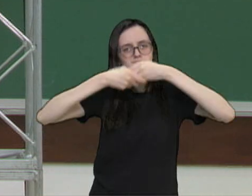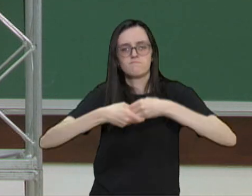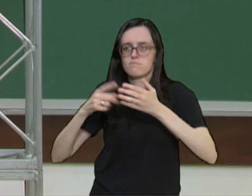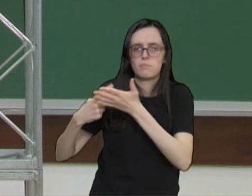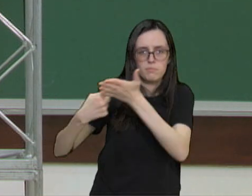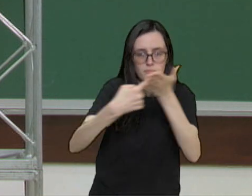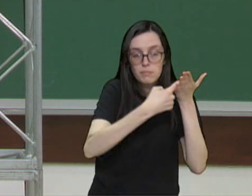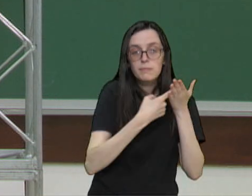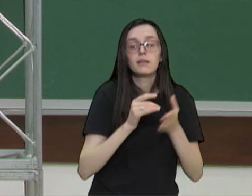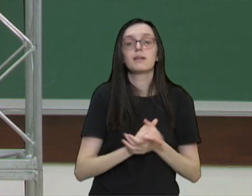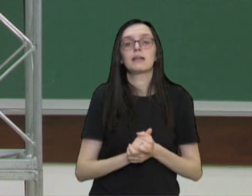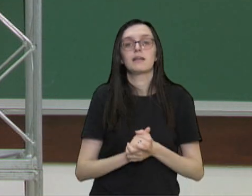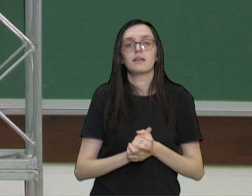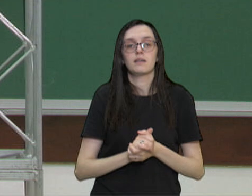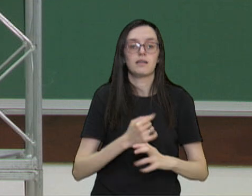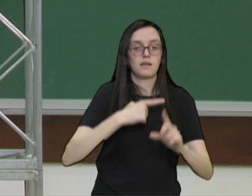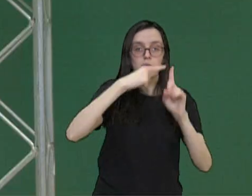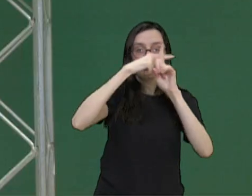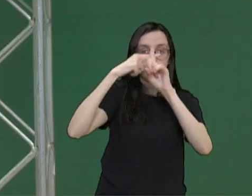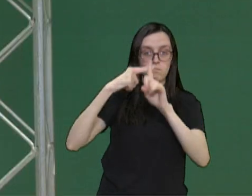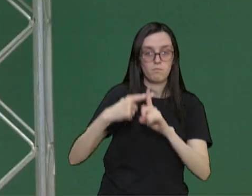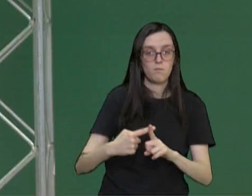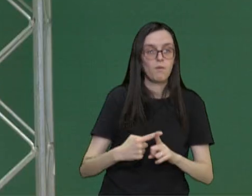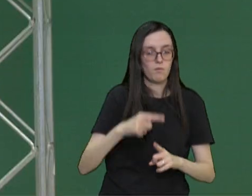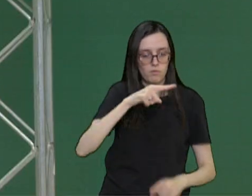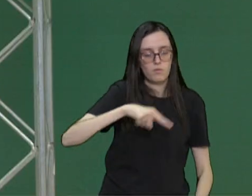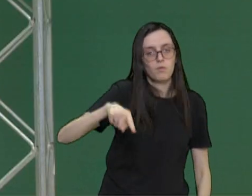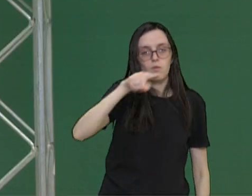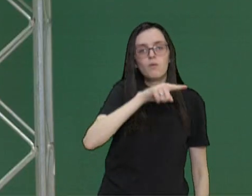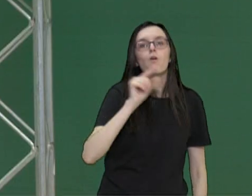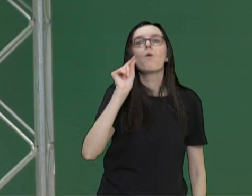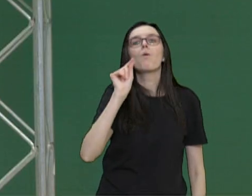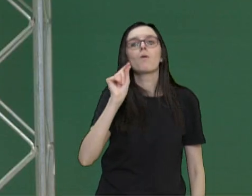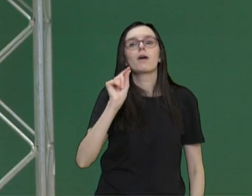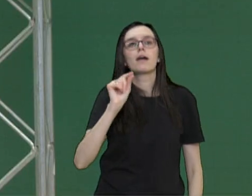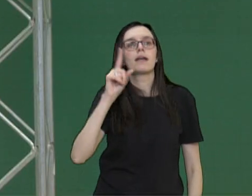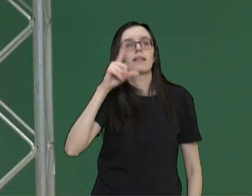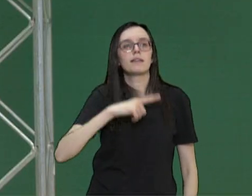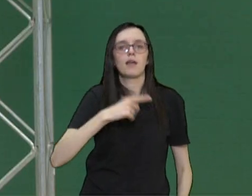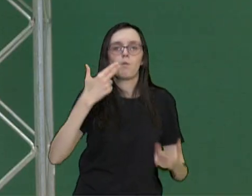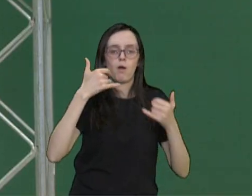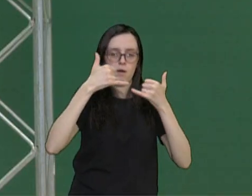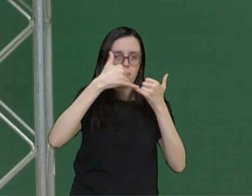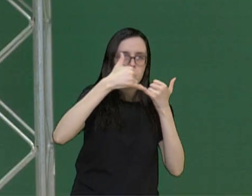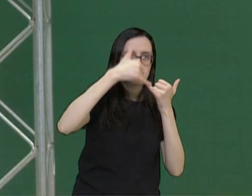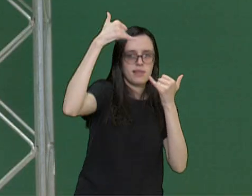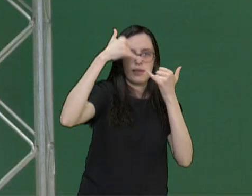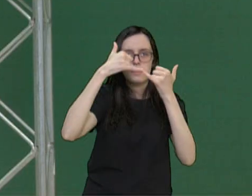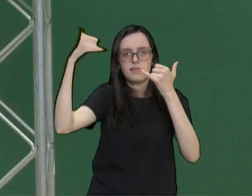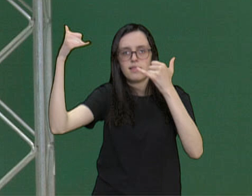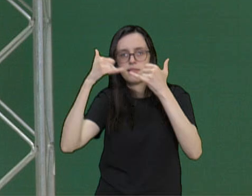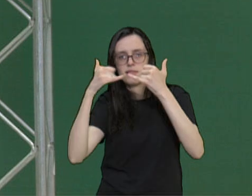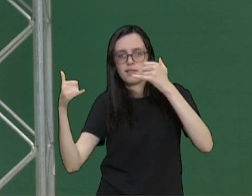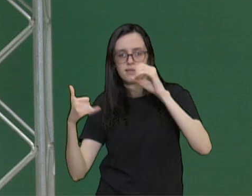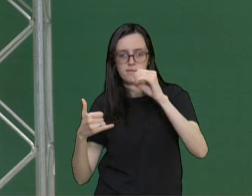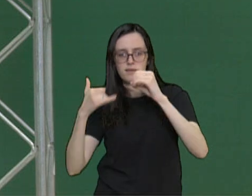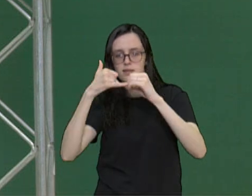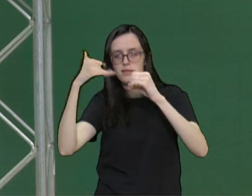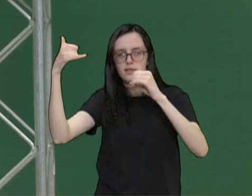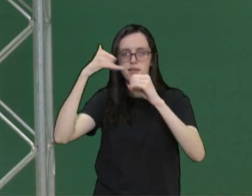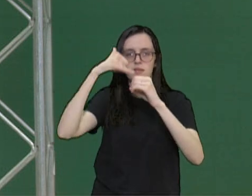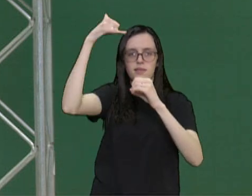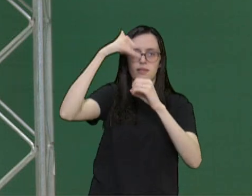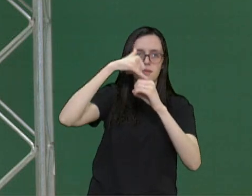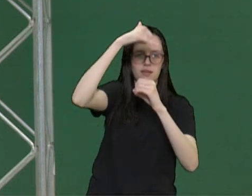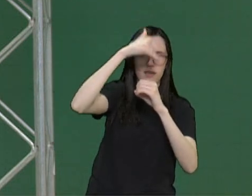diz que as cargas positivas elas têm linhas de campo, ou seja, elas interferem aos seus arredores